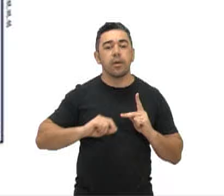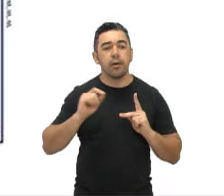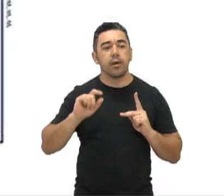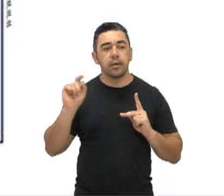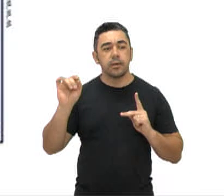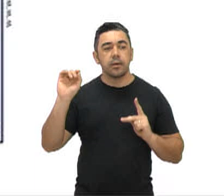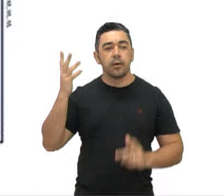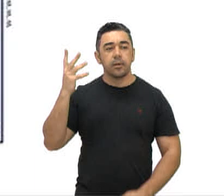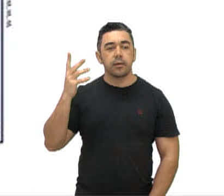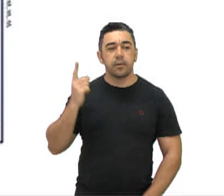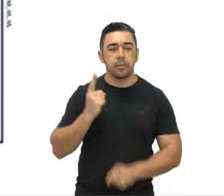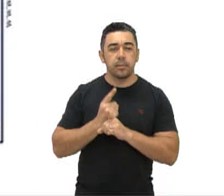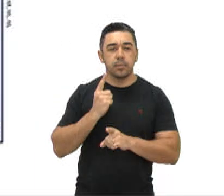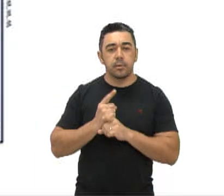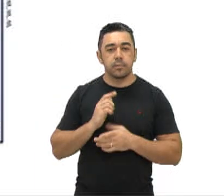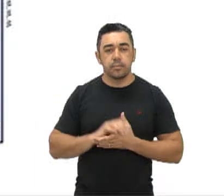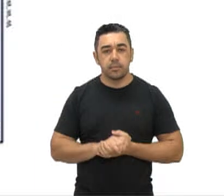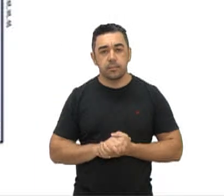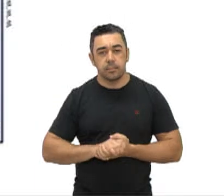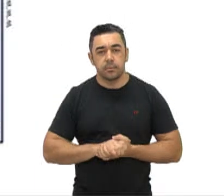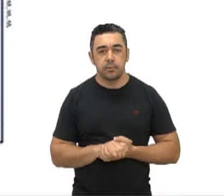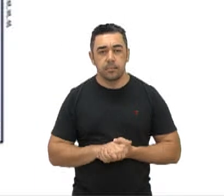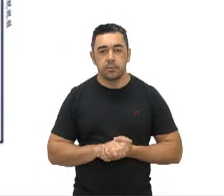uma coisa, né? E se não há,